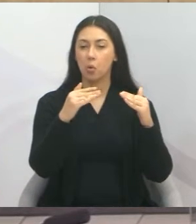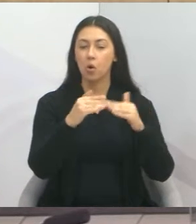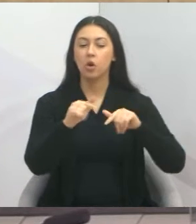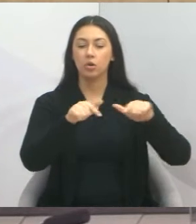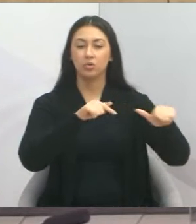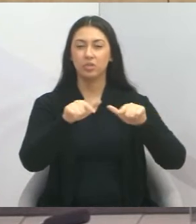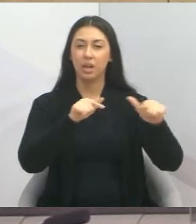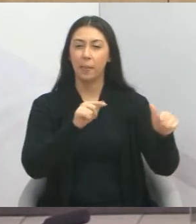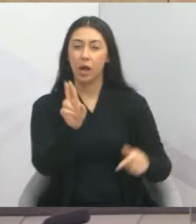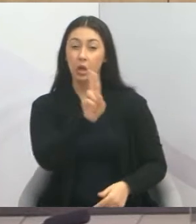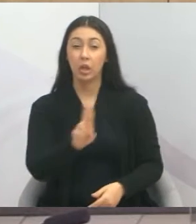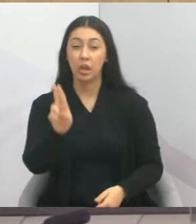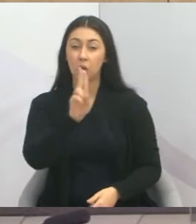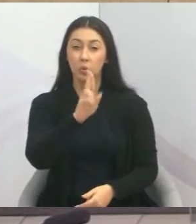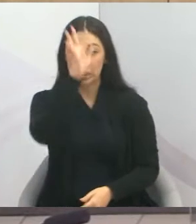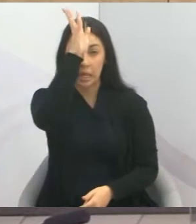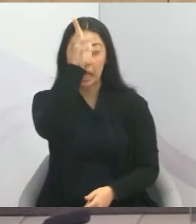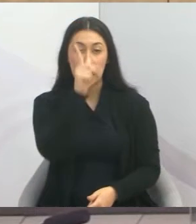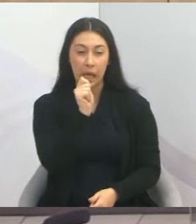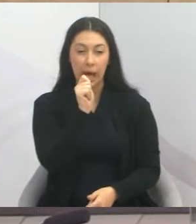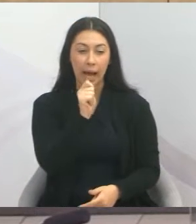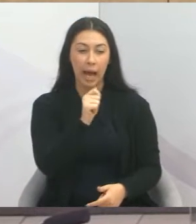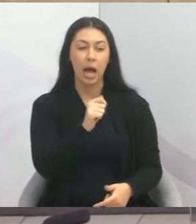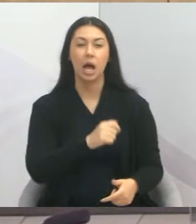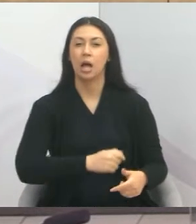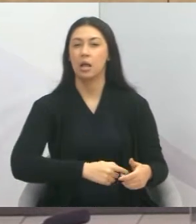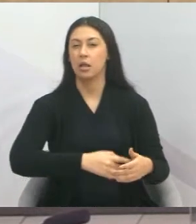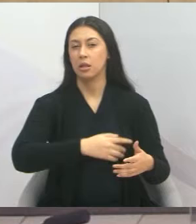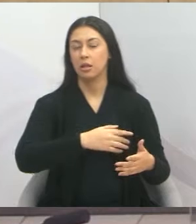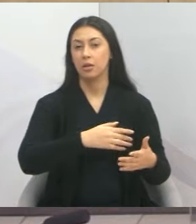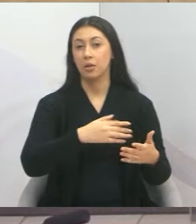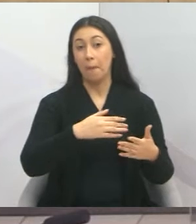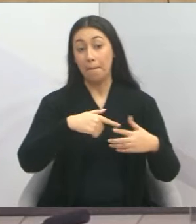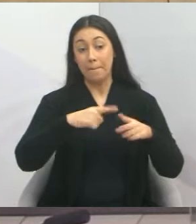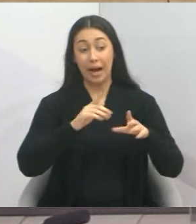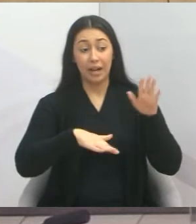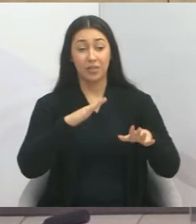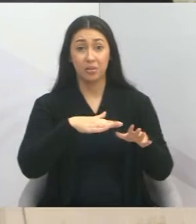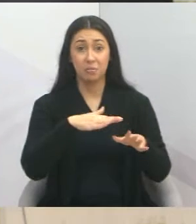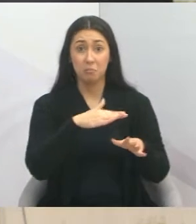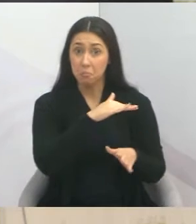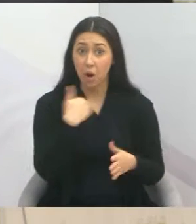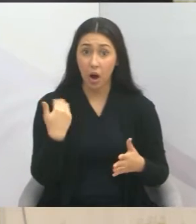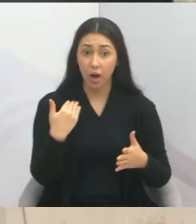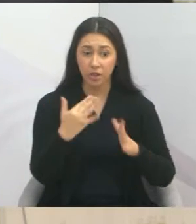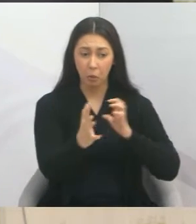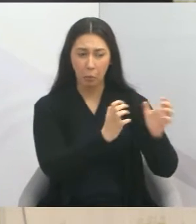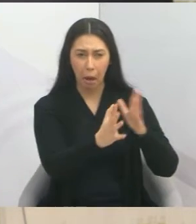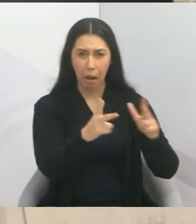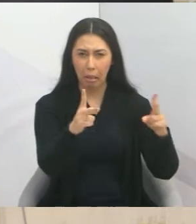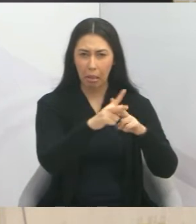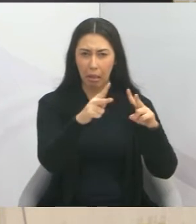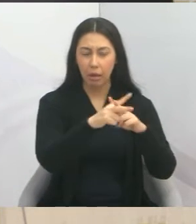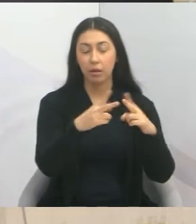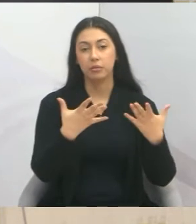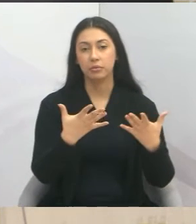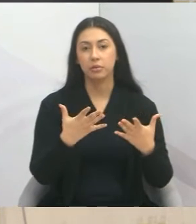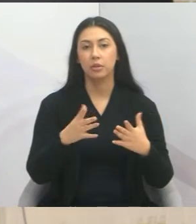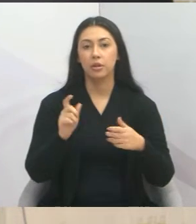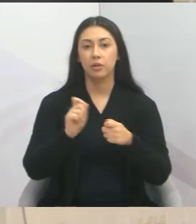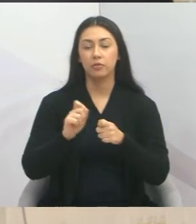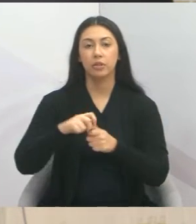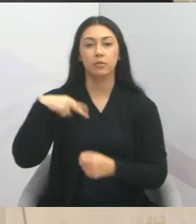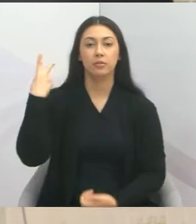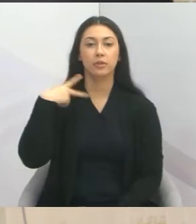extremos maus tratos aos animais levando muitos a óbito no momento das brigas autoria vereadora